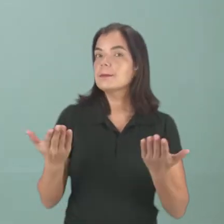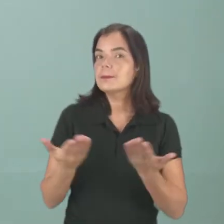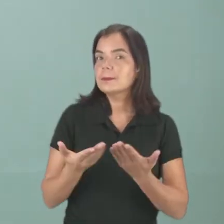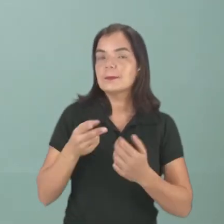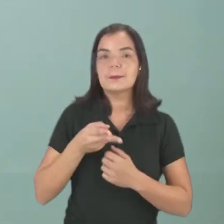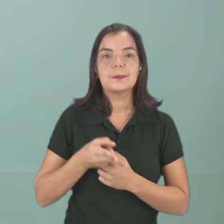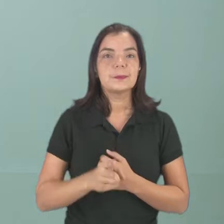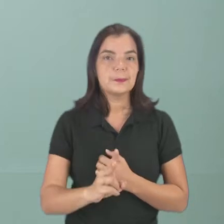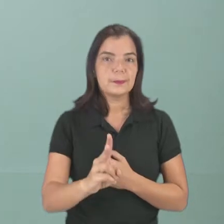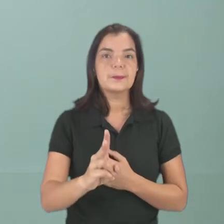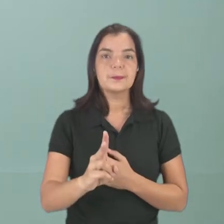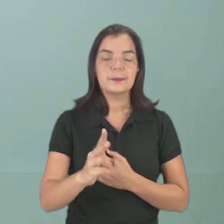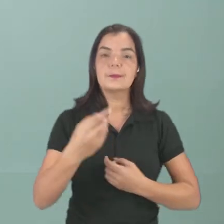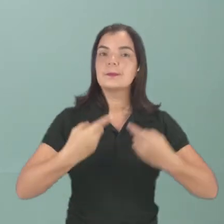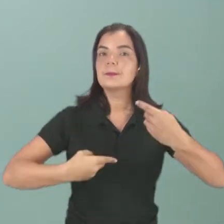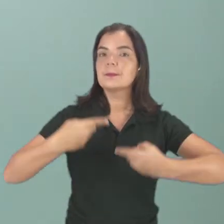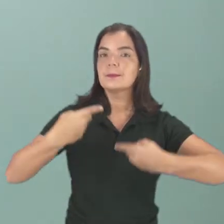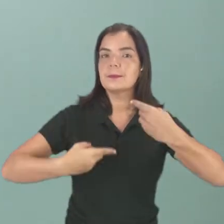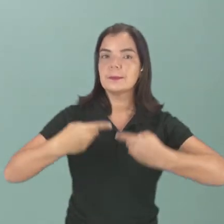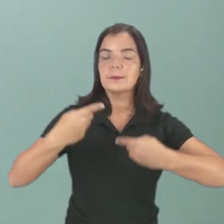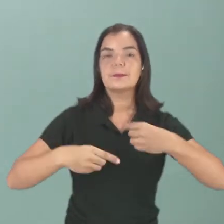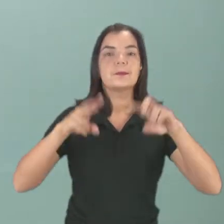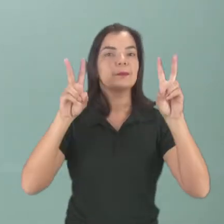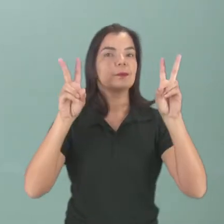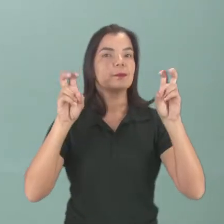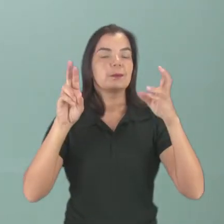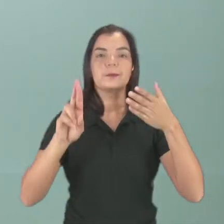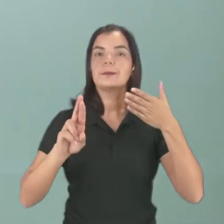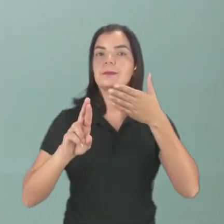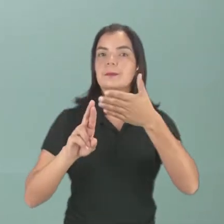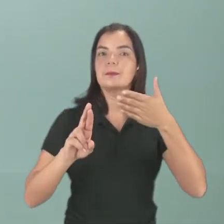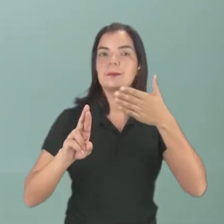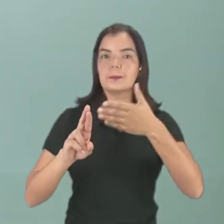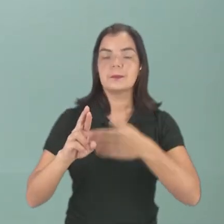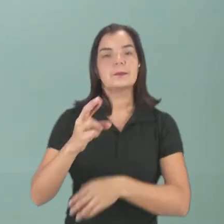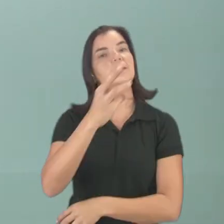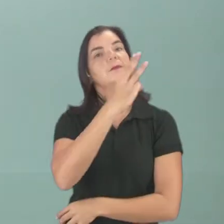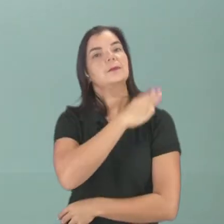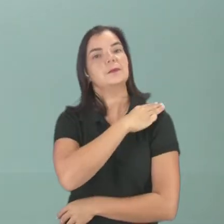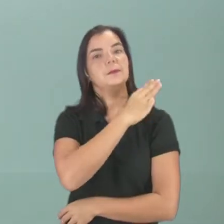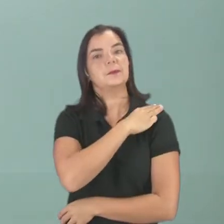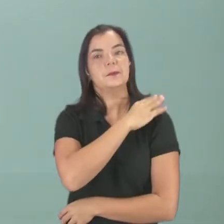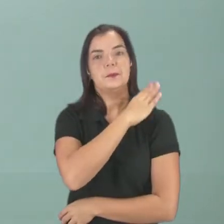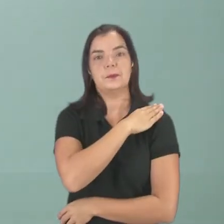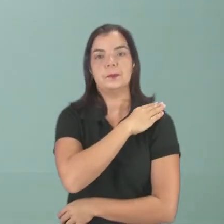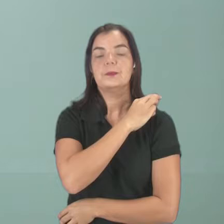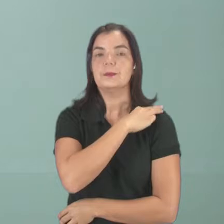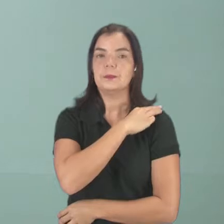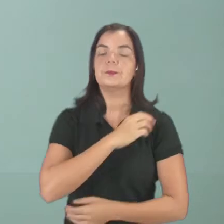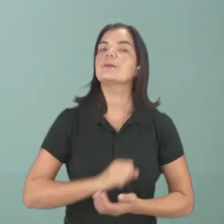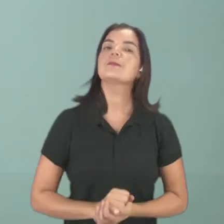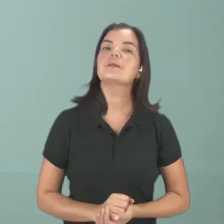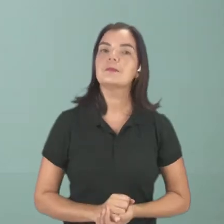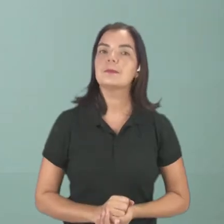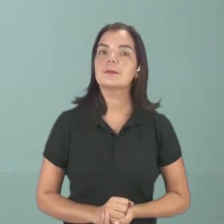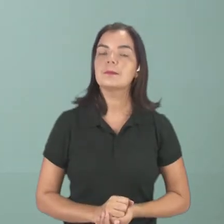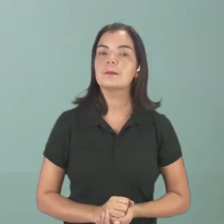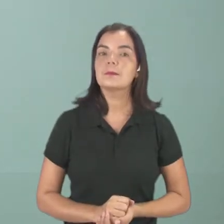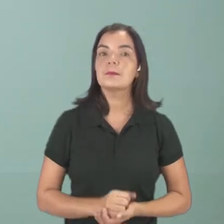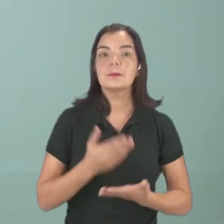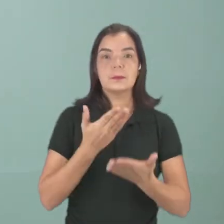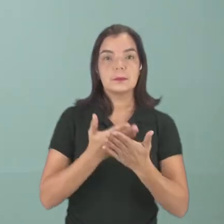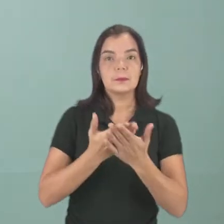nós continuarmos aí discutindo esses assuntos referentes à terceira série do ensino médio. Na